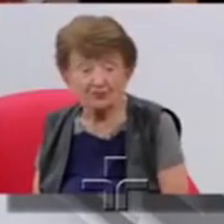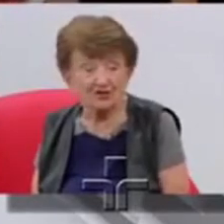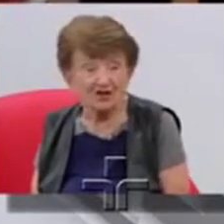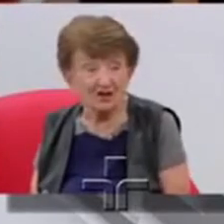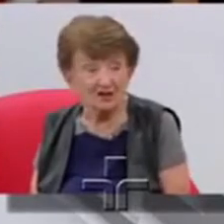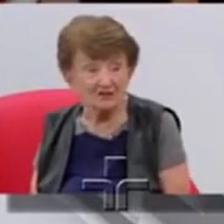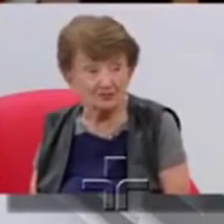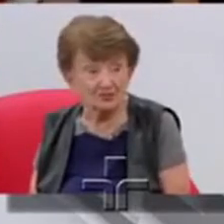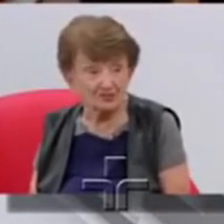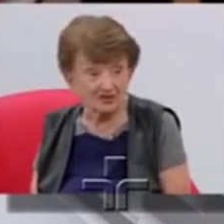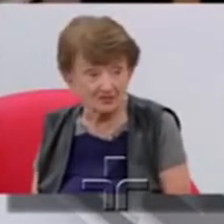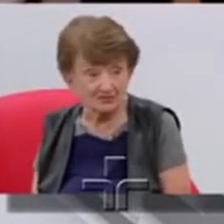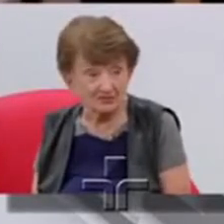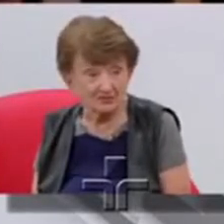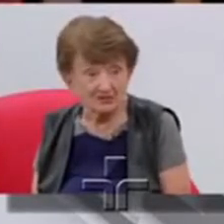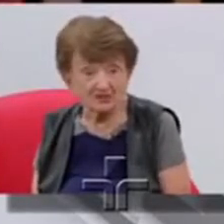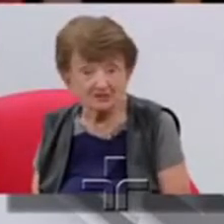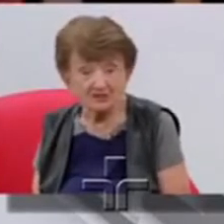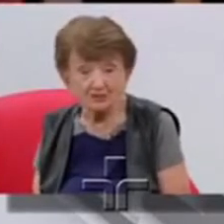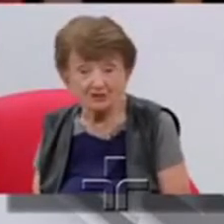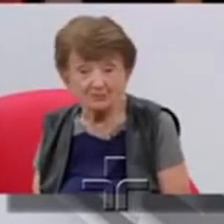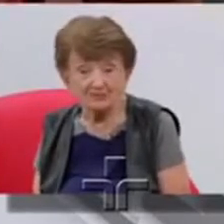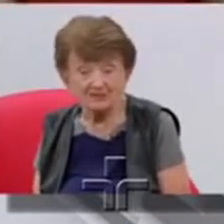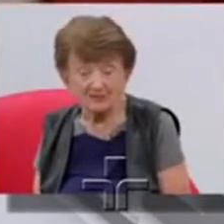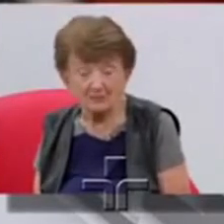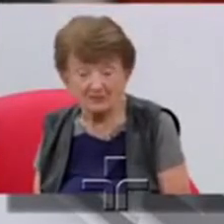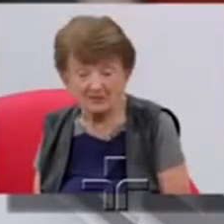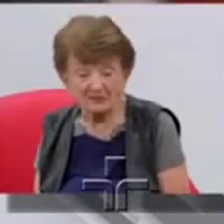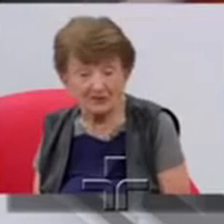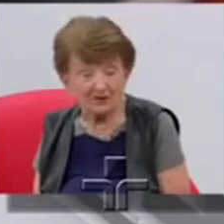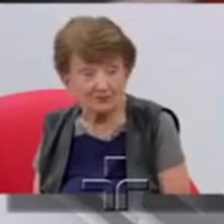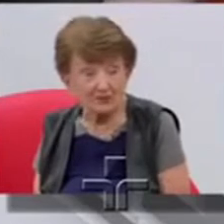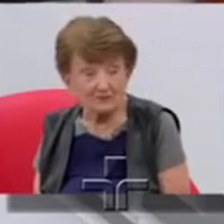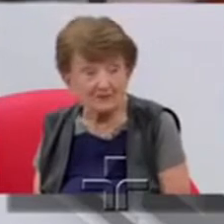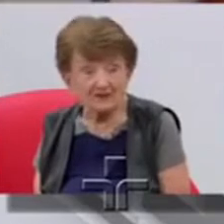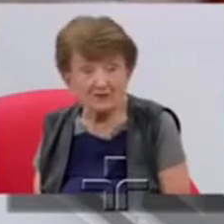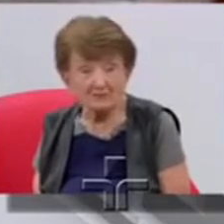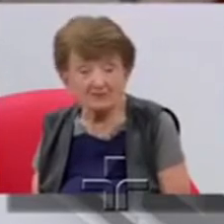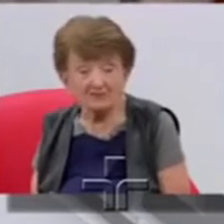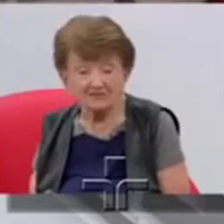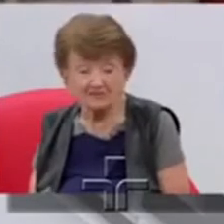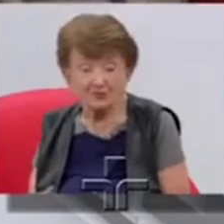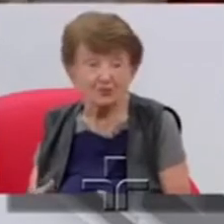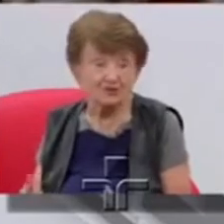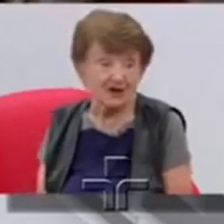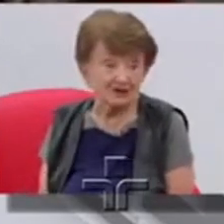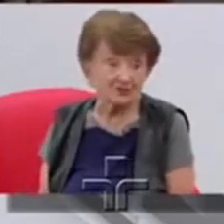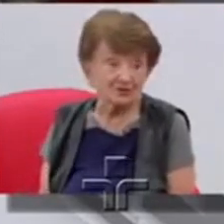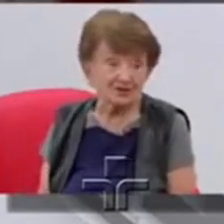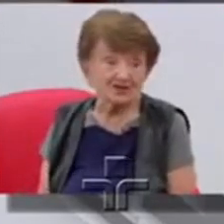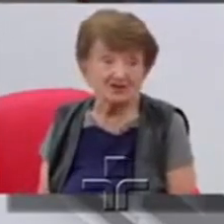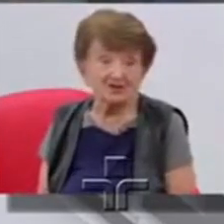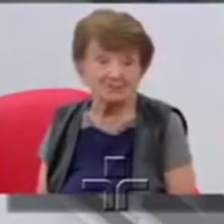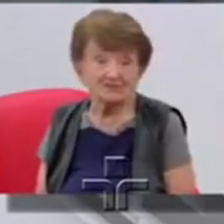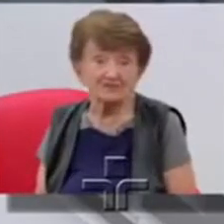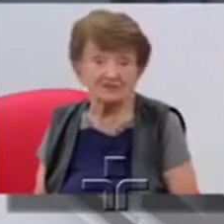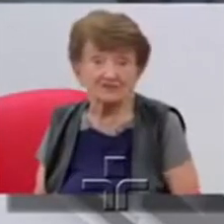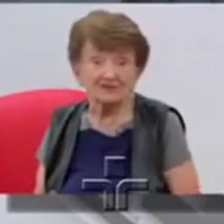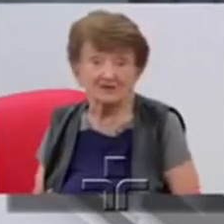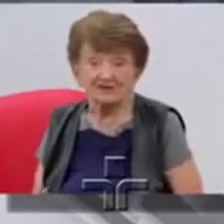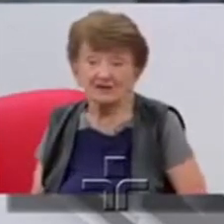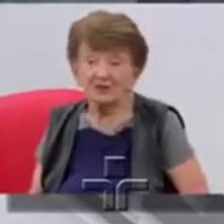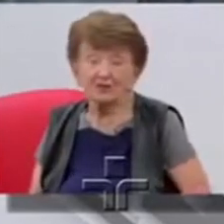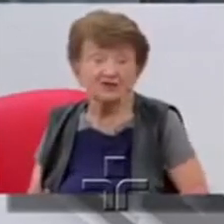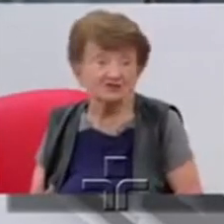a porcelana do set, entendeu? Ele precisa ser preservado, ele precisa ser cuidado e ele